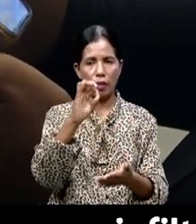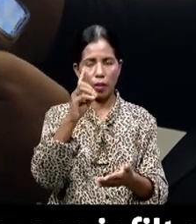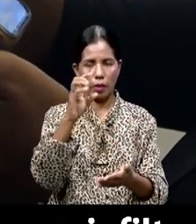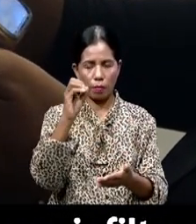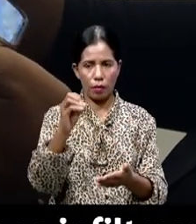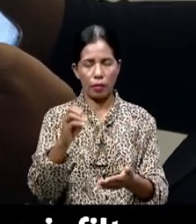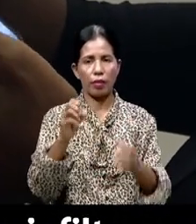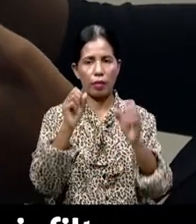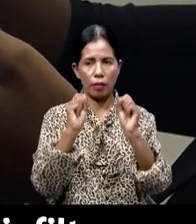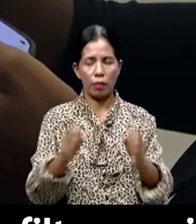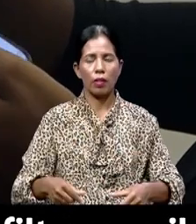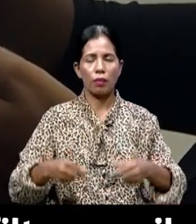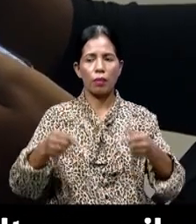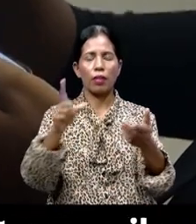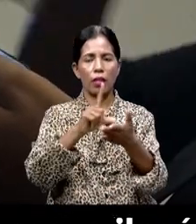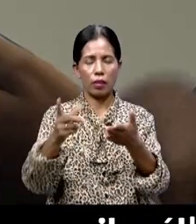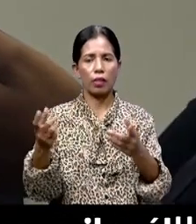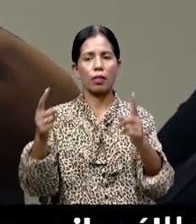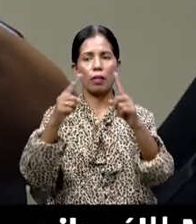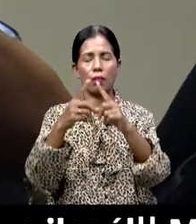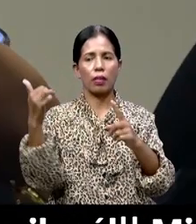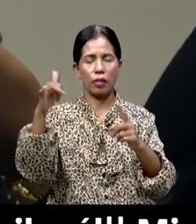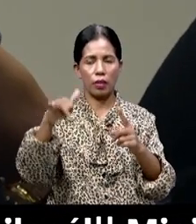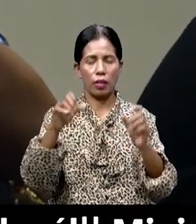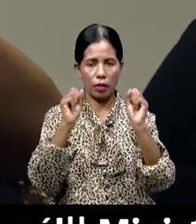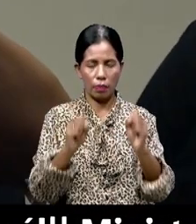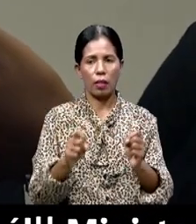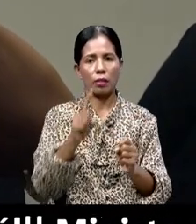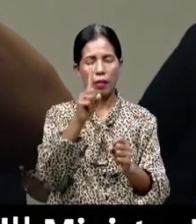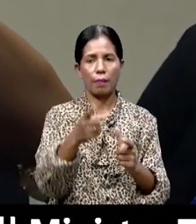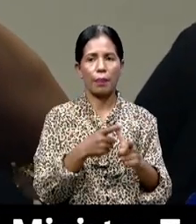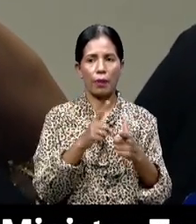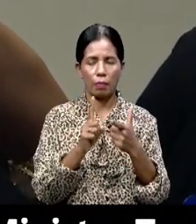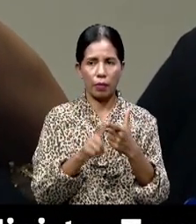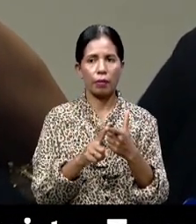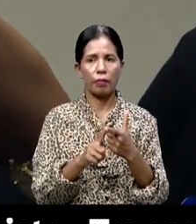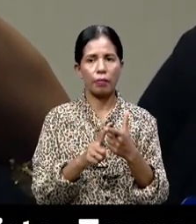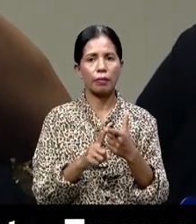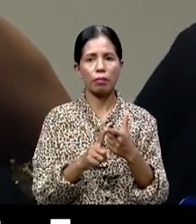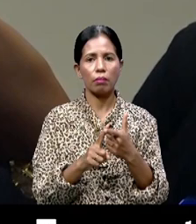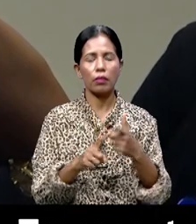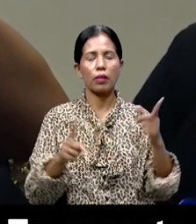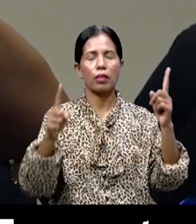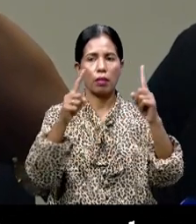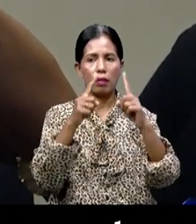a tudo NE, bela foi licença para Cira para to operacionaliza na ida. Segundo, maka bas